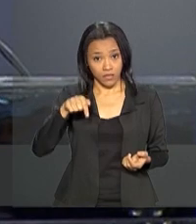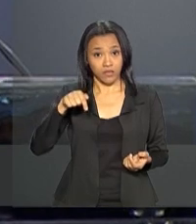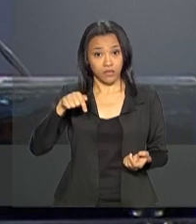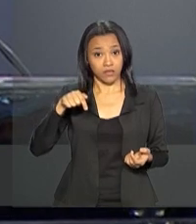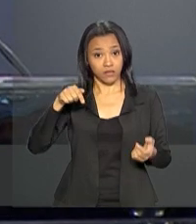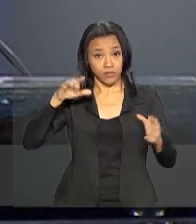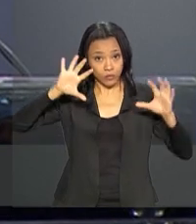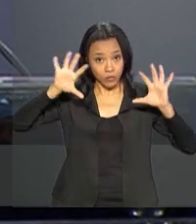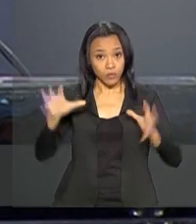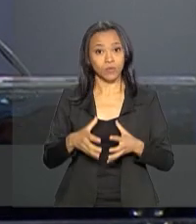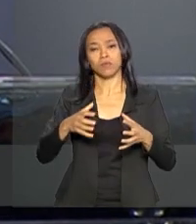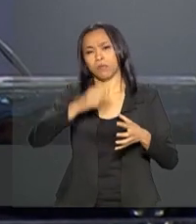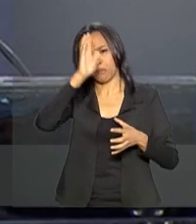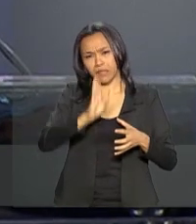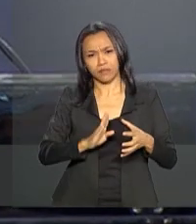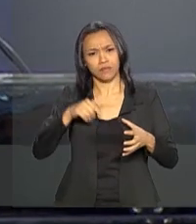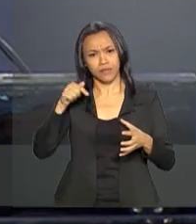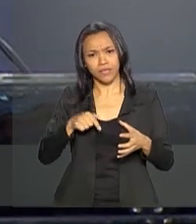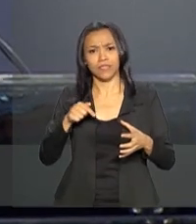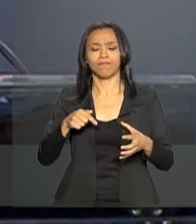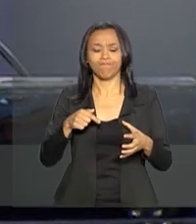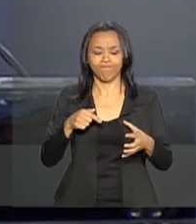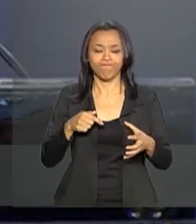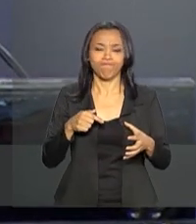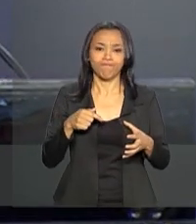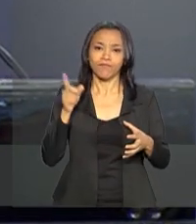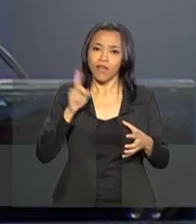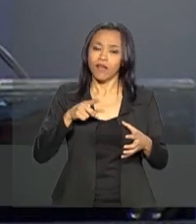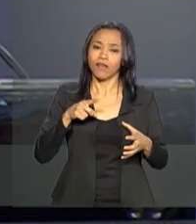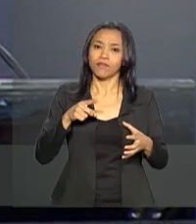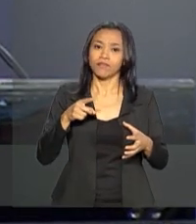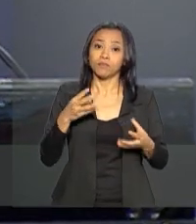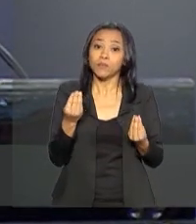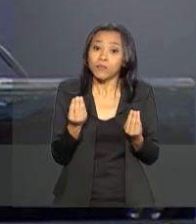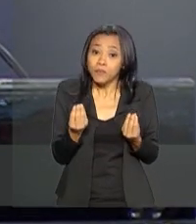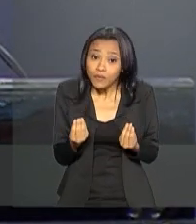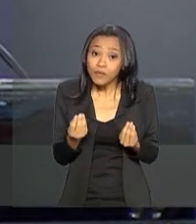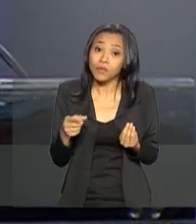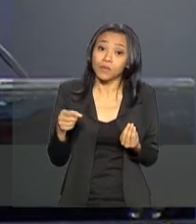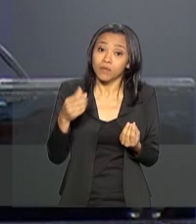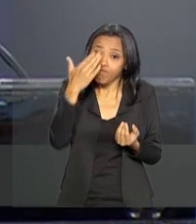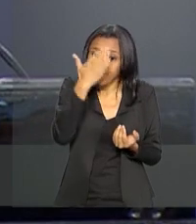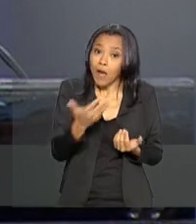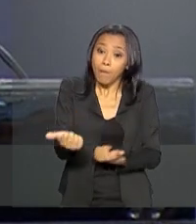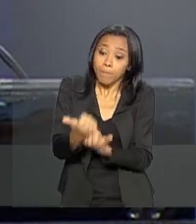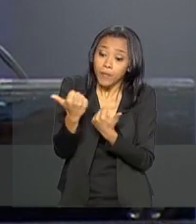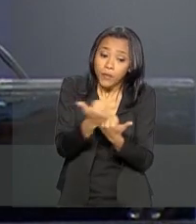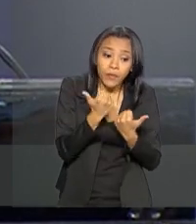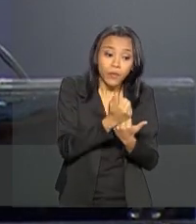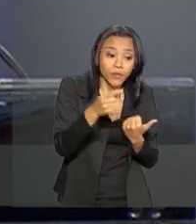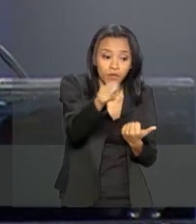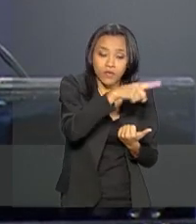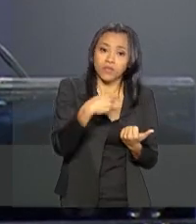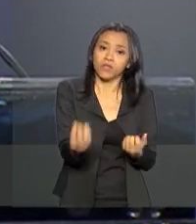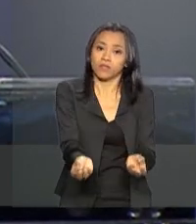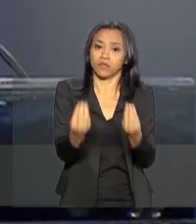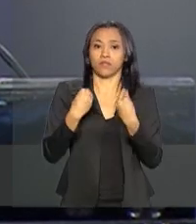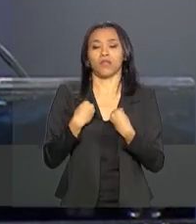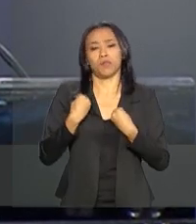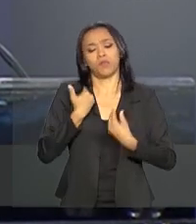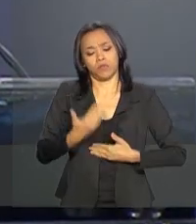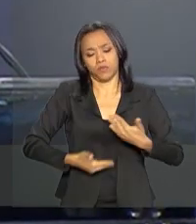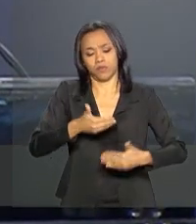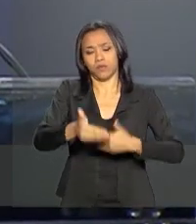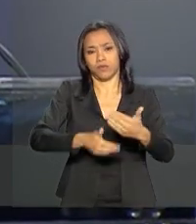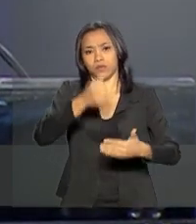time Brasil, muito deve à colaboração que os senhores deram ao desenvolvimento nacional e que